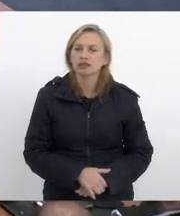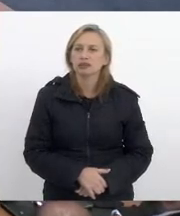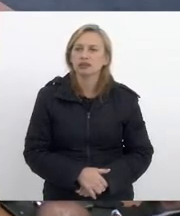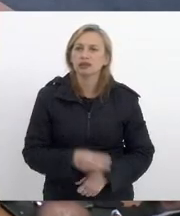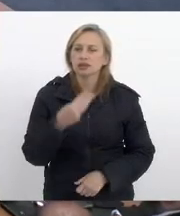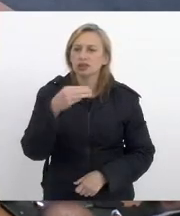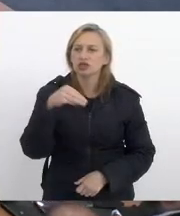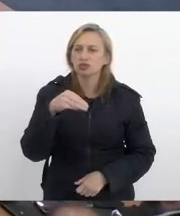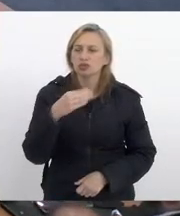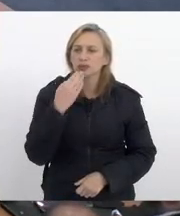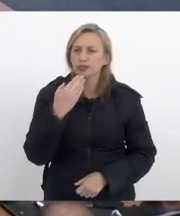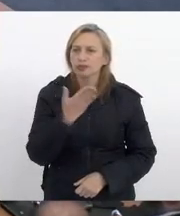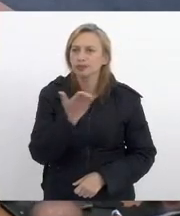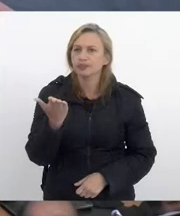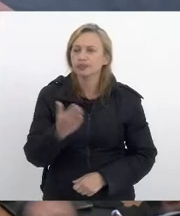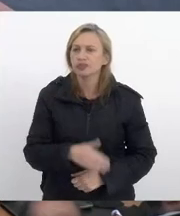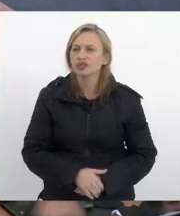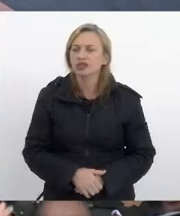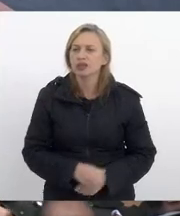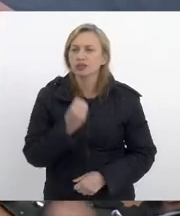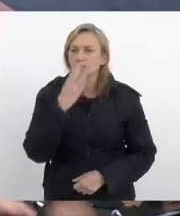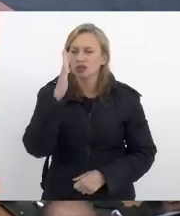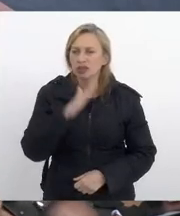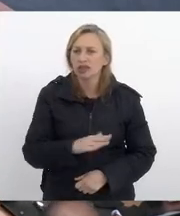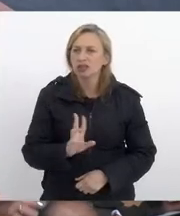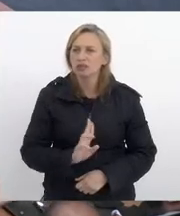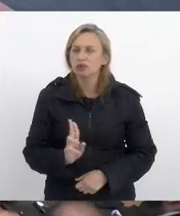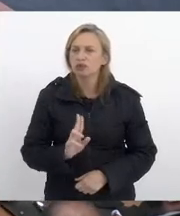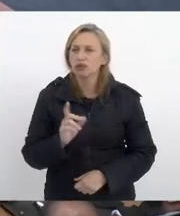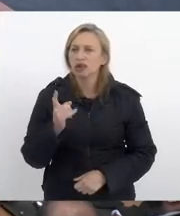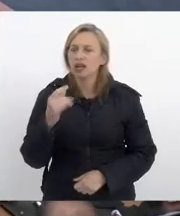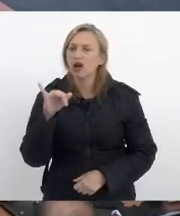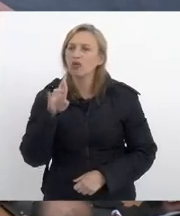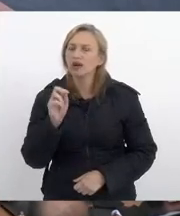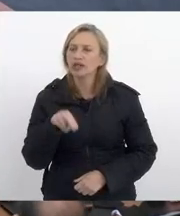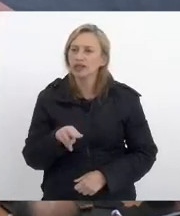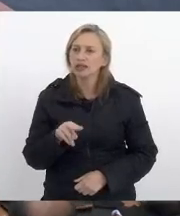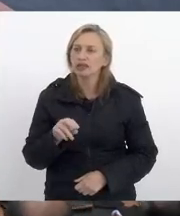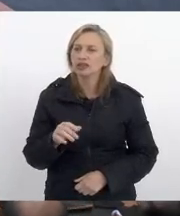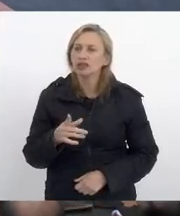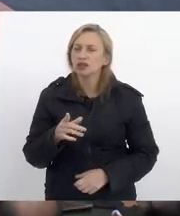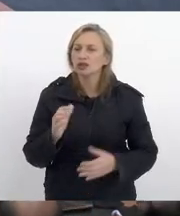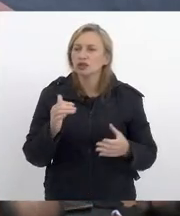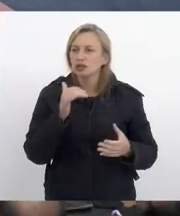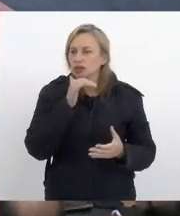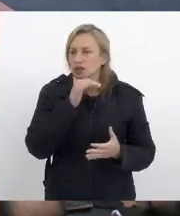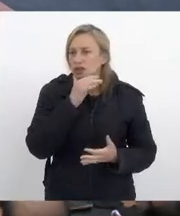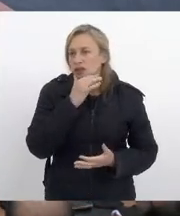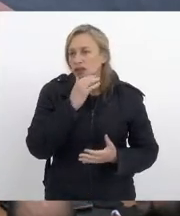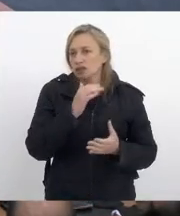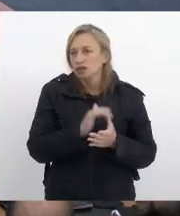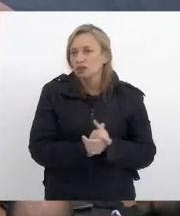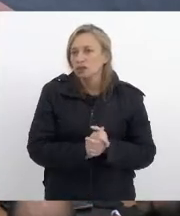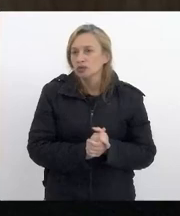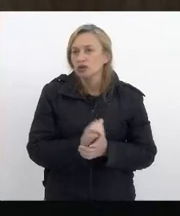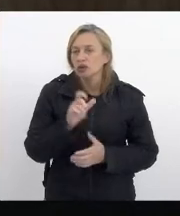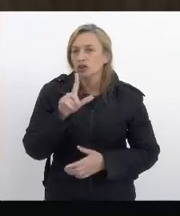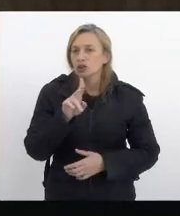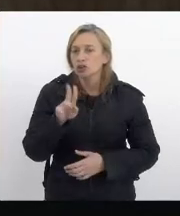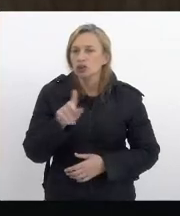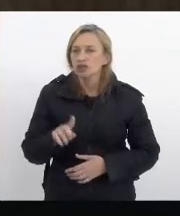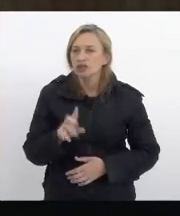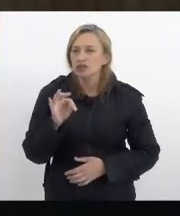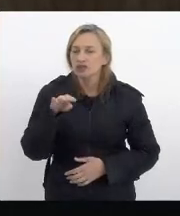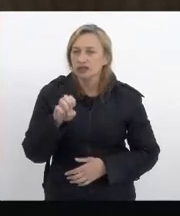senhora tem 3 minutos, por favor, Lauren. Boa tarde, meu nome é Lauren. Eu sou esposa do extinto policial militar Luiz Felipe de Castro Moraes.